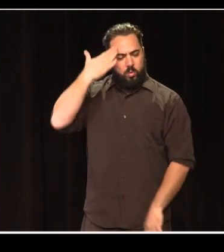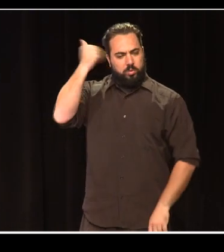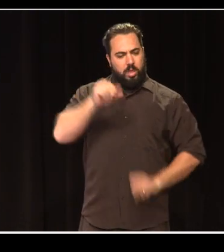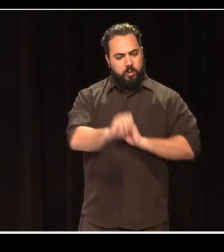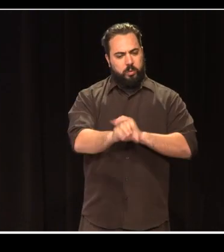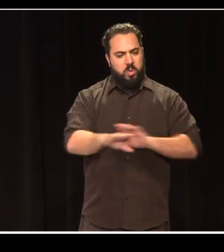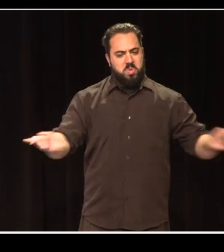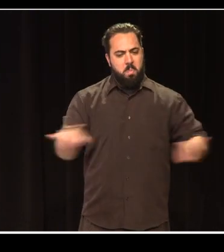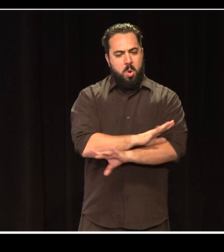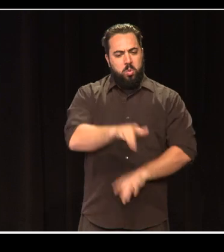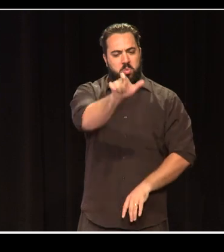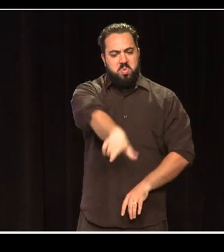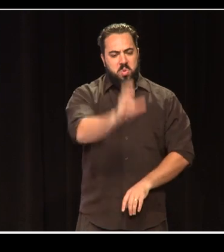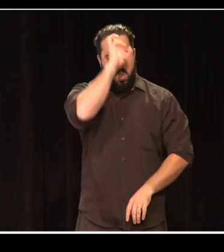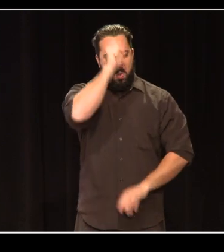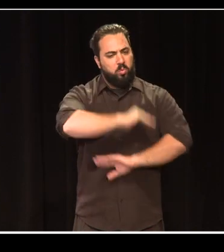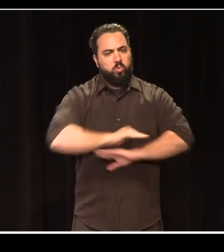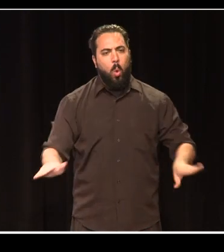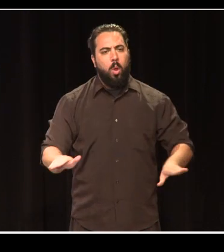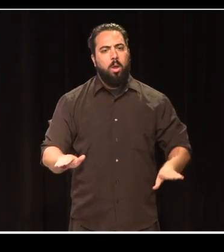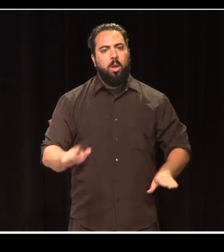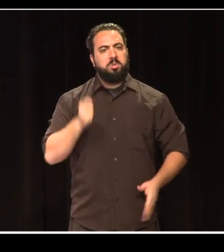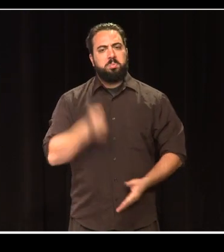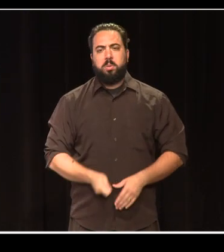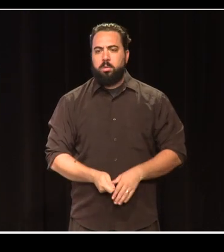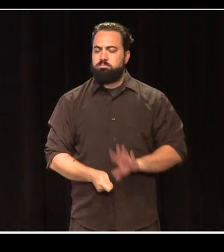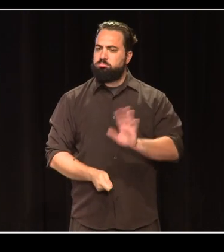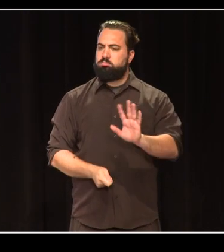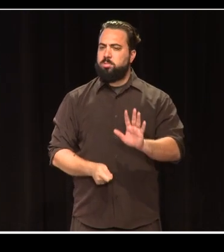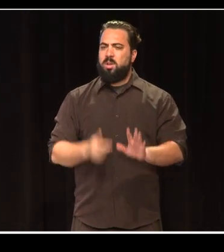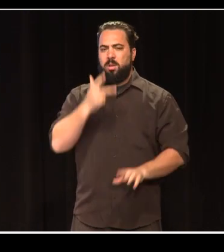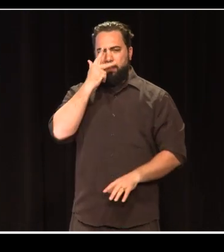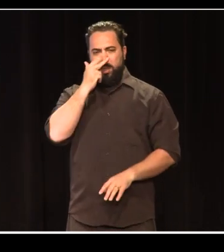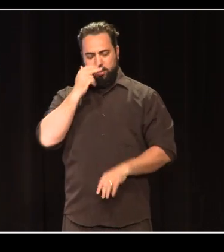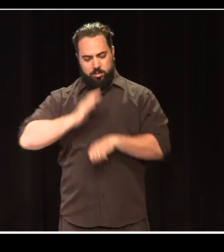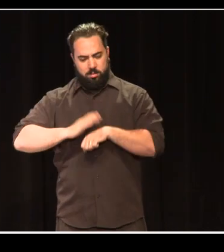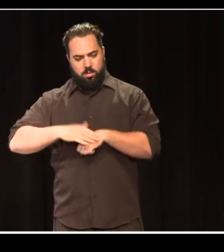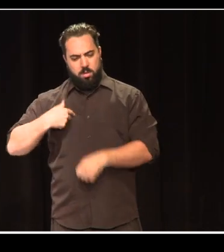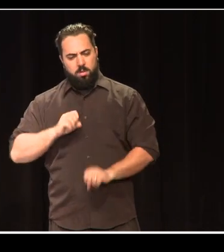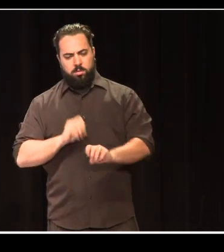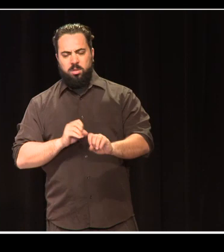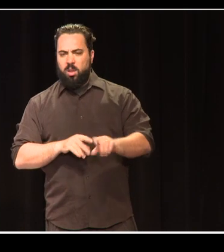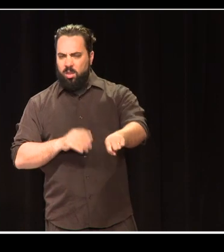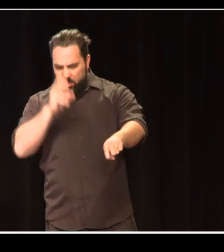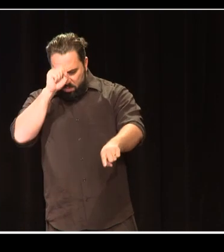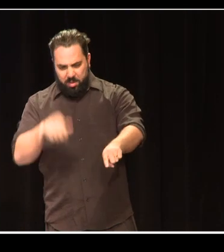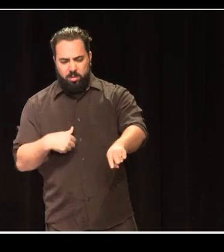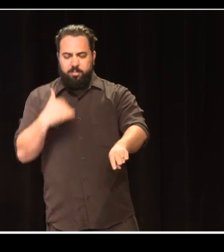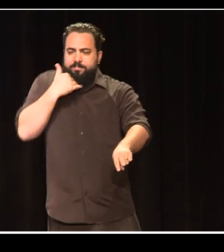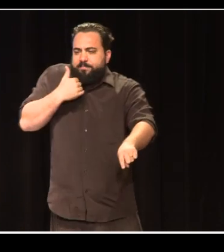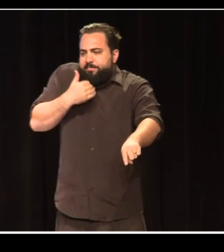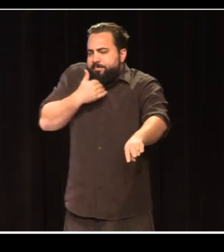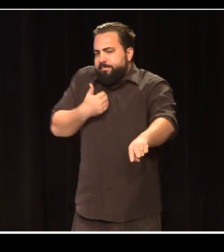Não aprende. Né? Ou a gente, às vezes, sai, eu ensinei esse cara que não aprendeu. Não, se ele não aprendeu, eu não ensinei. Pode não ser